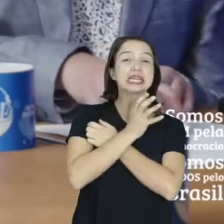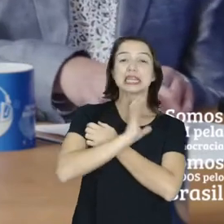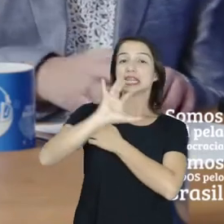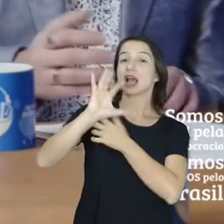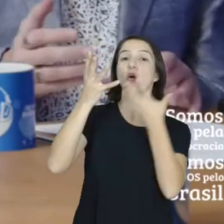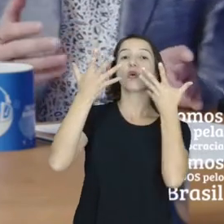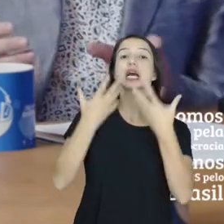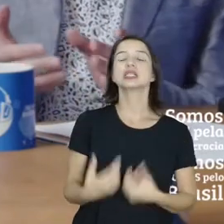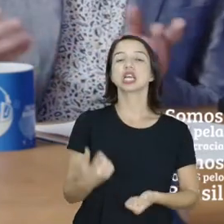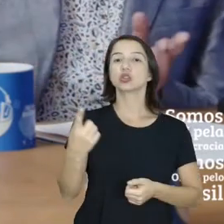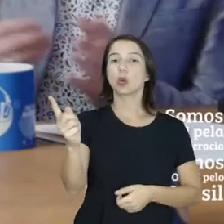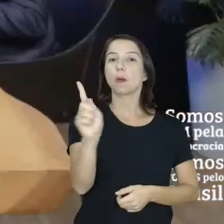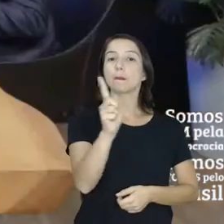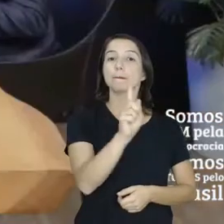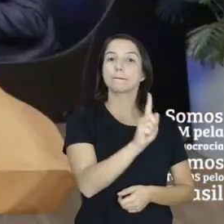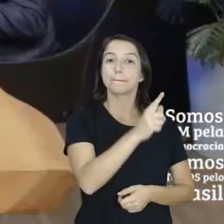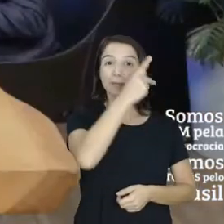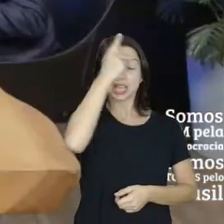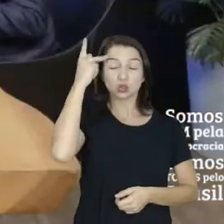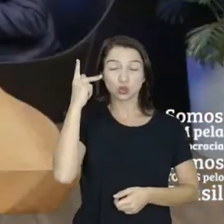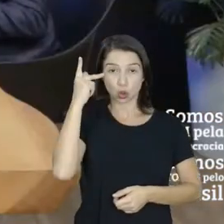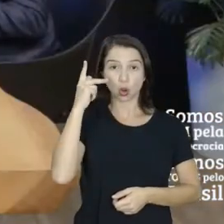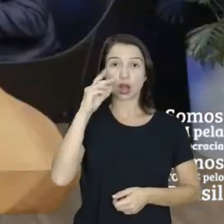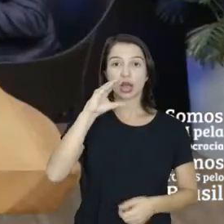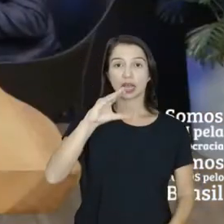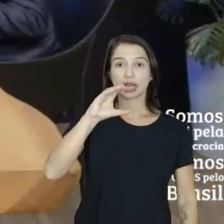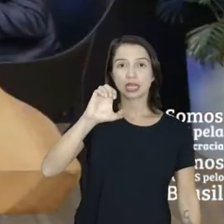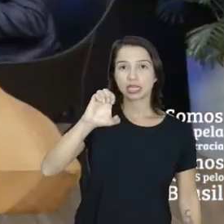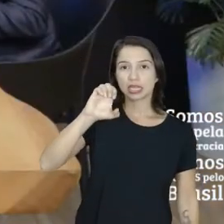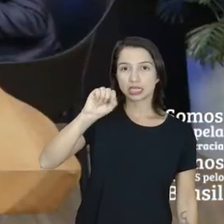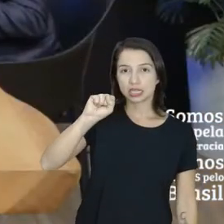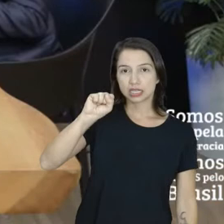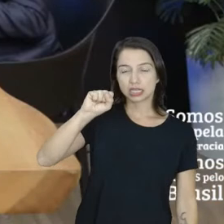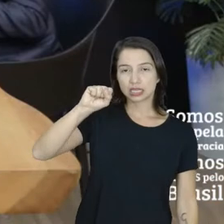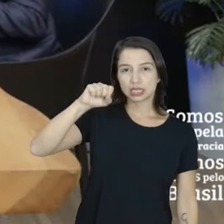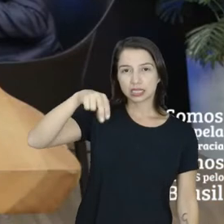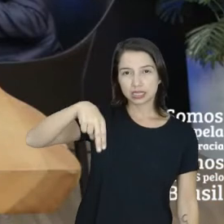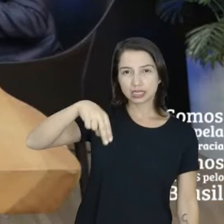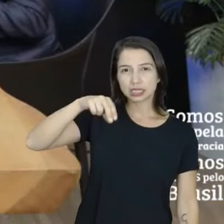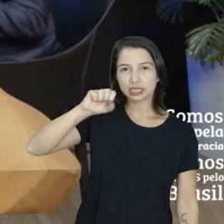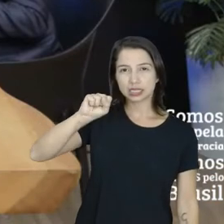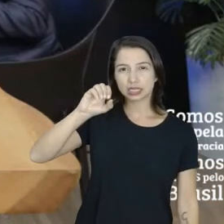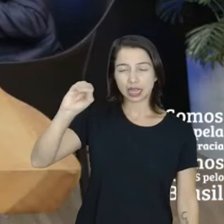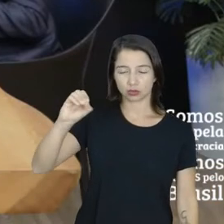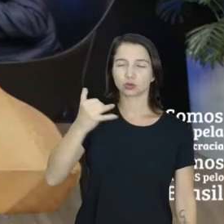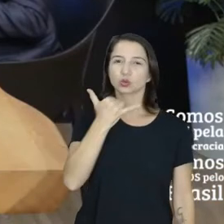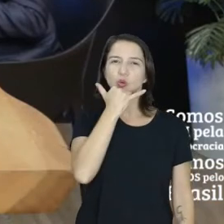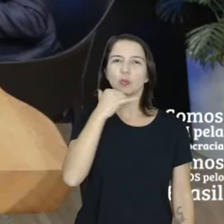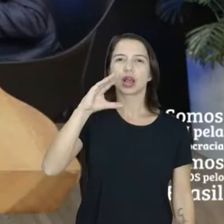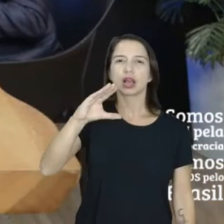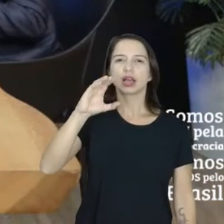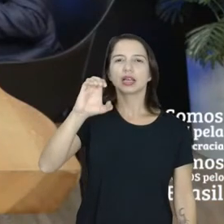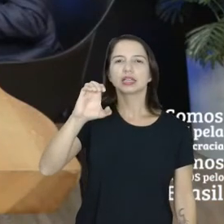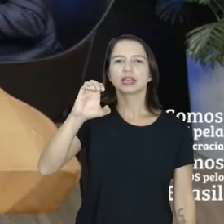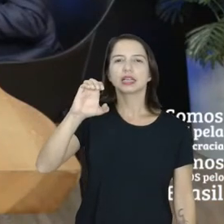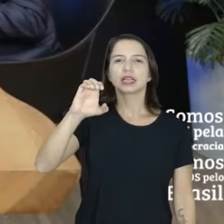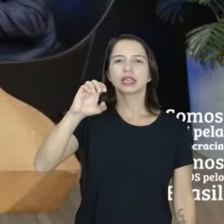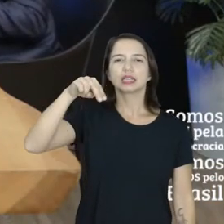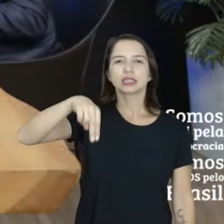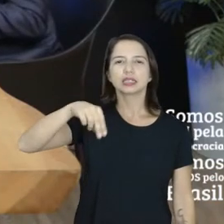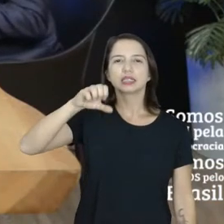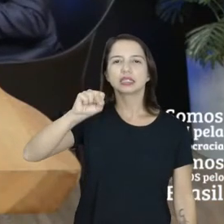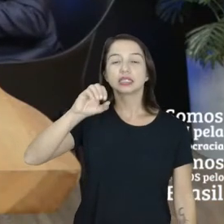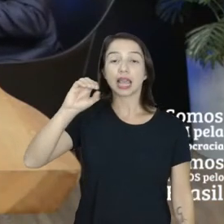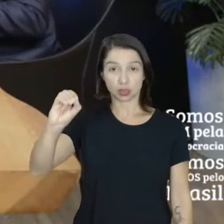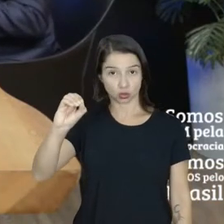seria tomar... Eu dou risada, mas eu fico com uma vergonha de falar essas coisas. Mas, enfim, como que é essa história de